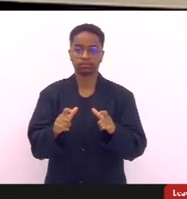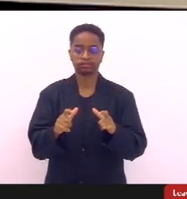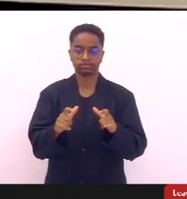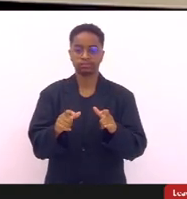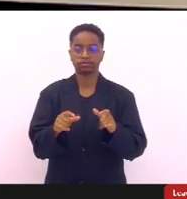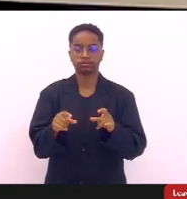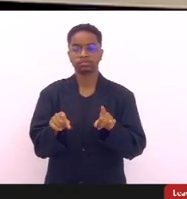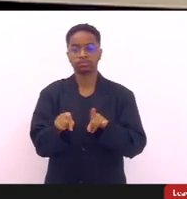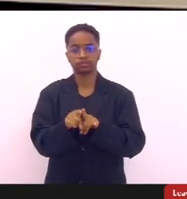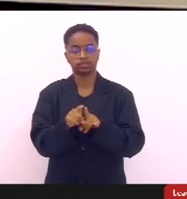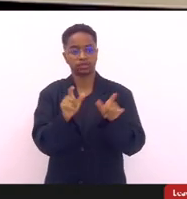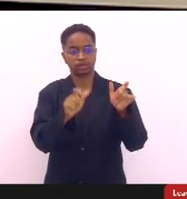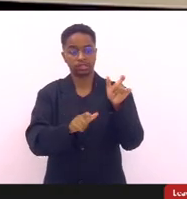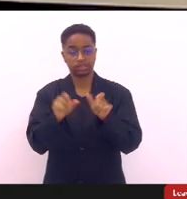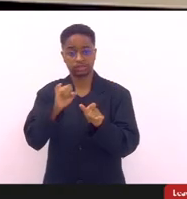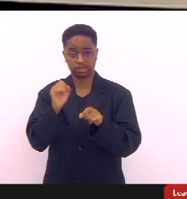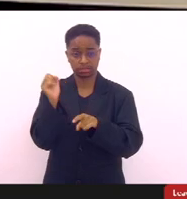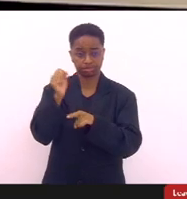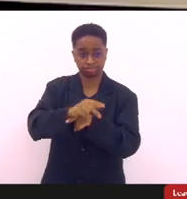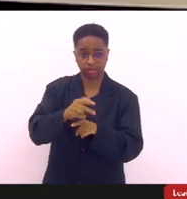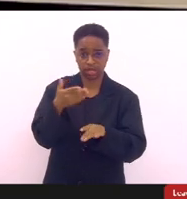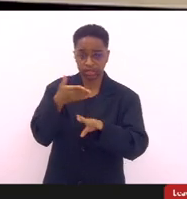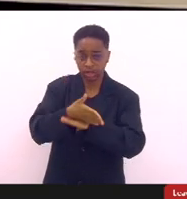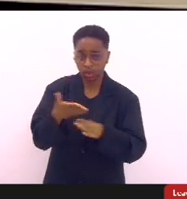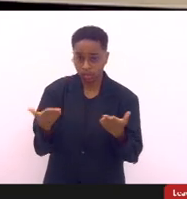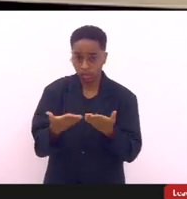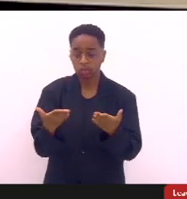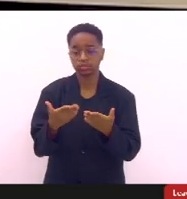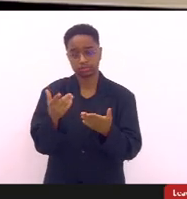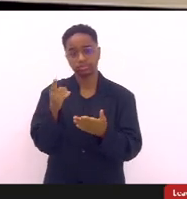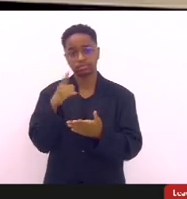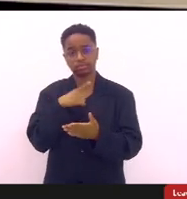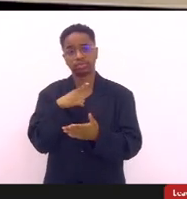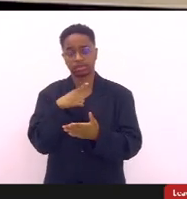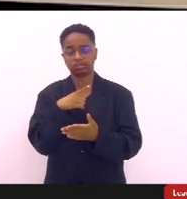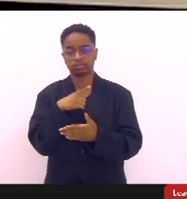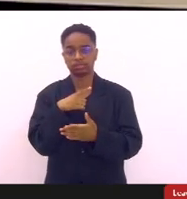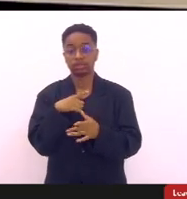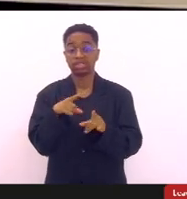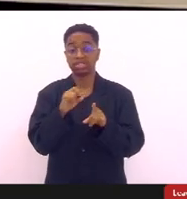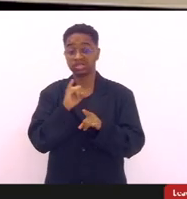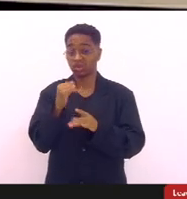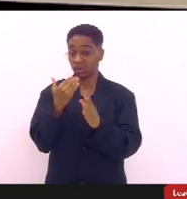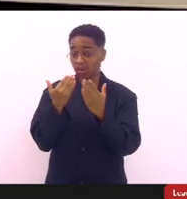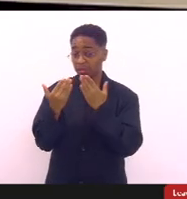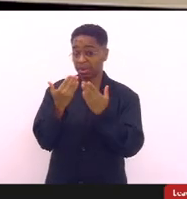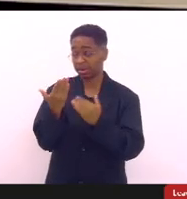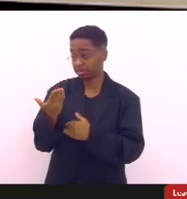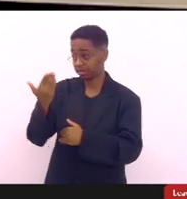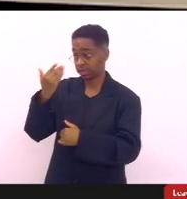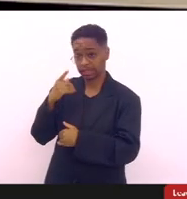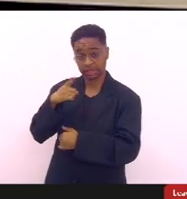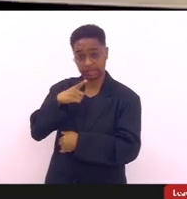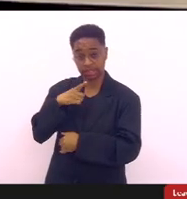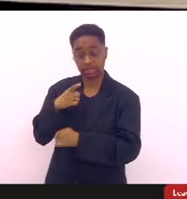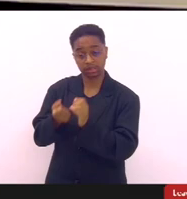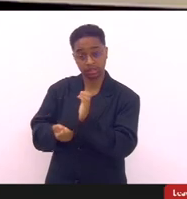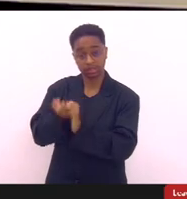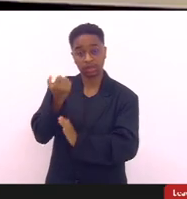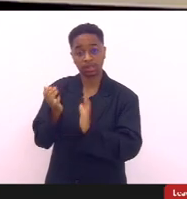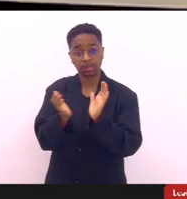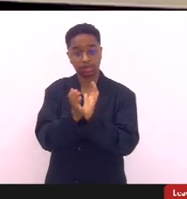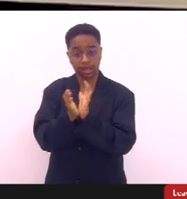que qualquer um daqui ingressar hoje. O comparativo entre o que existia antes da implementação das equipes de atenção